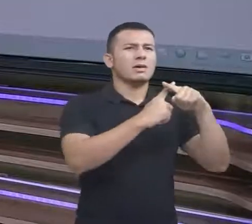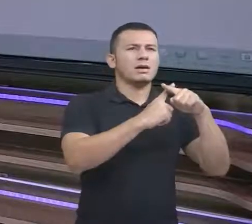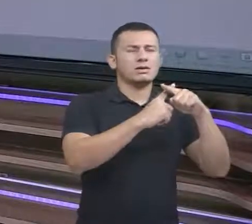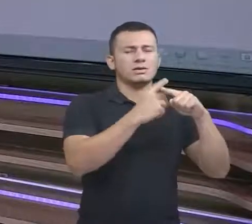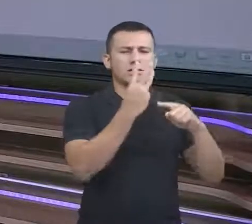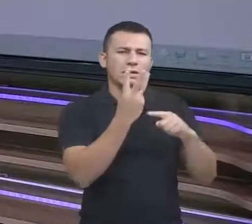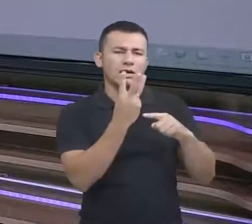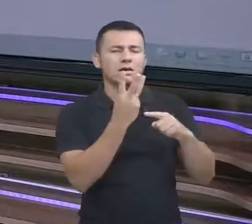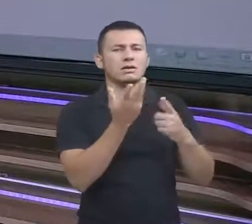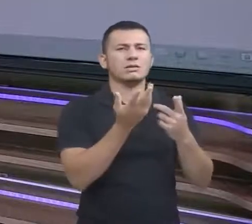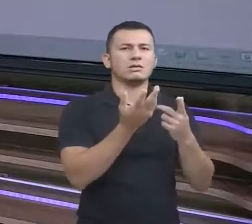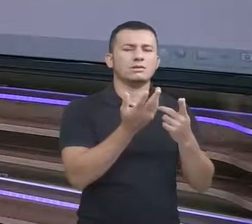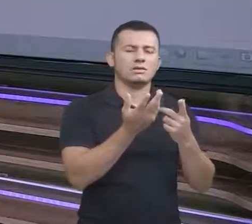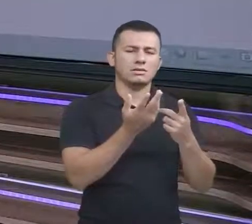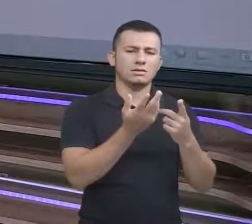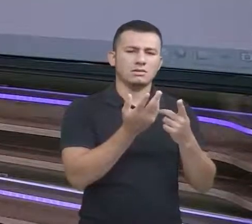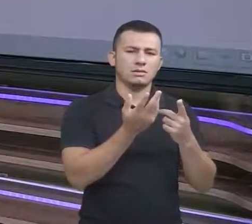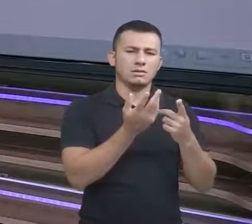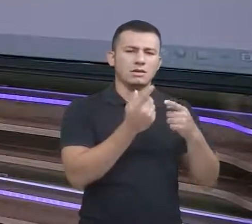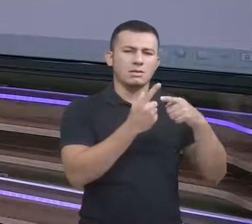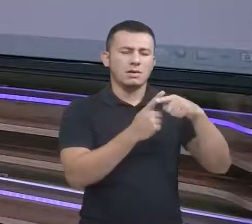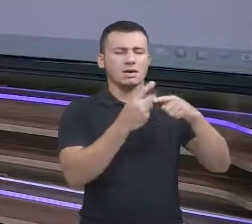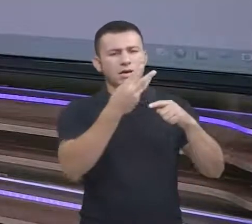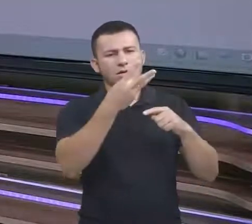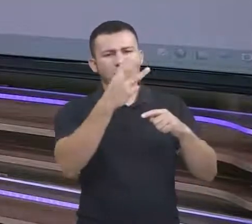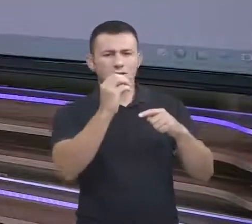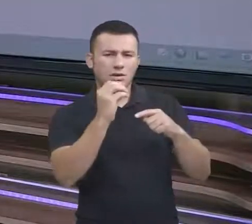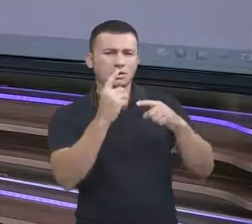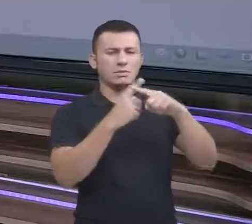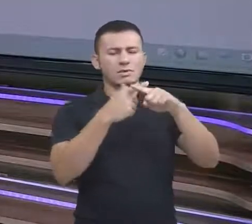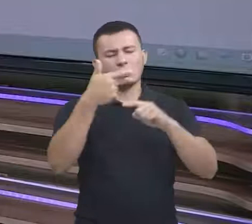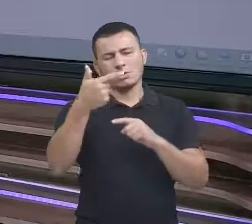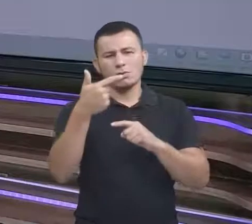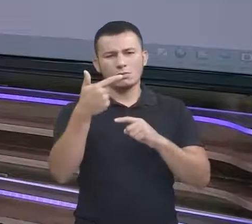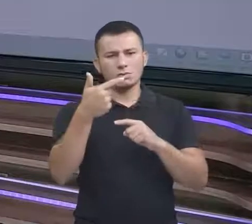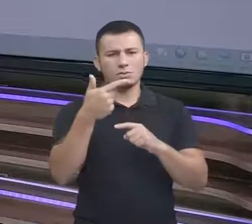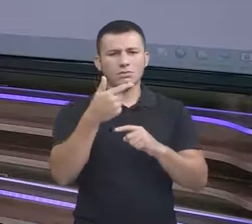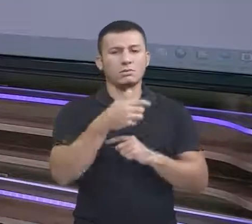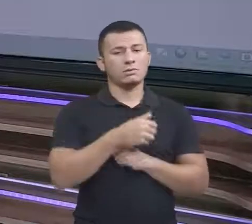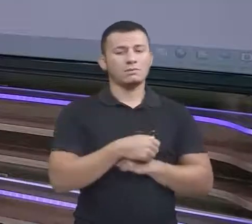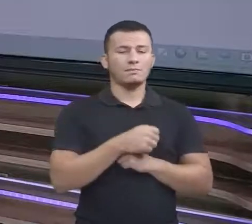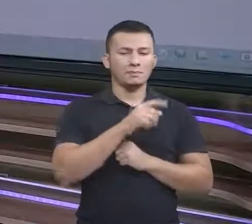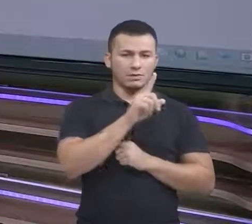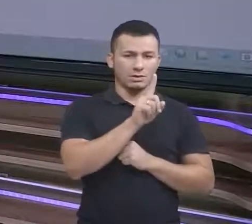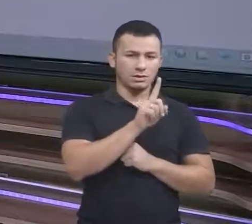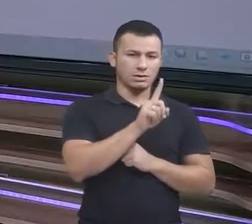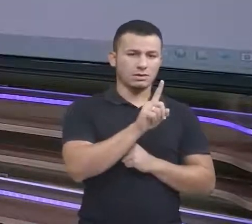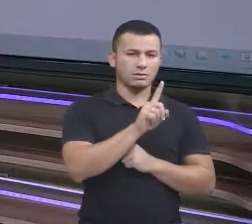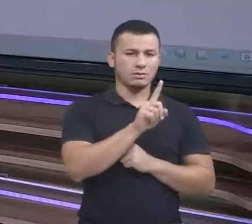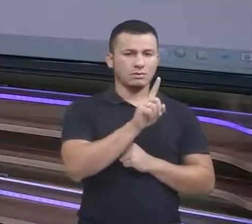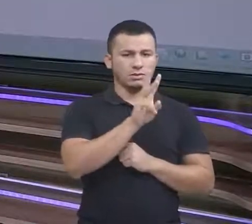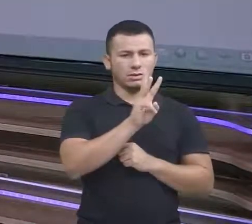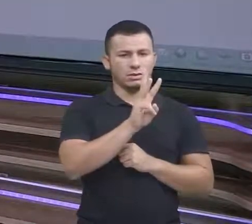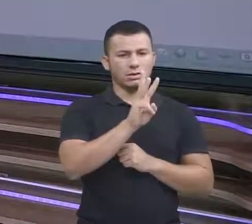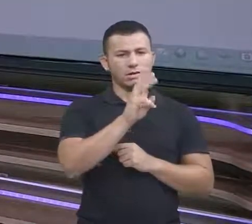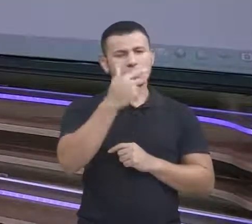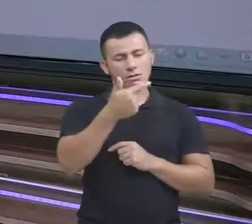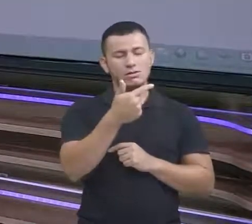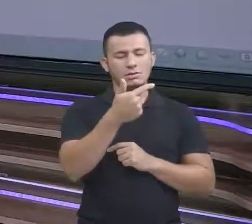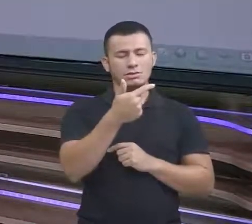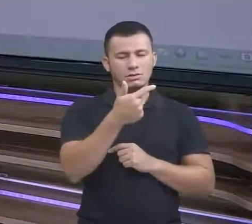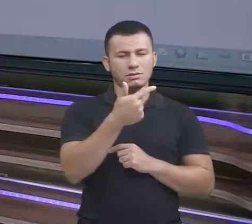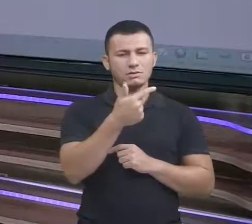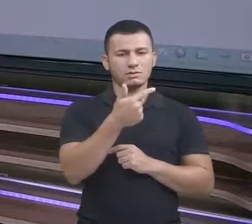três mais 30 mais 2 que é o 132